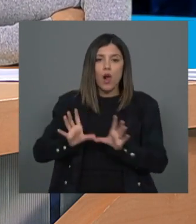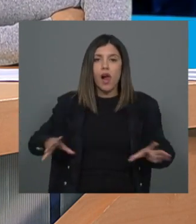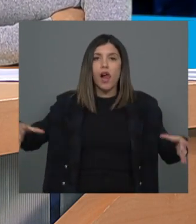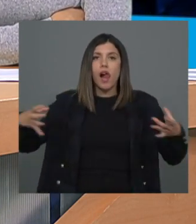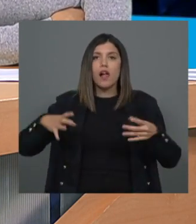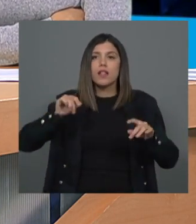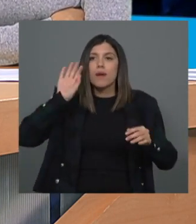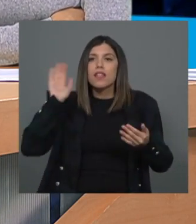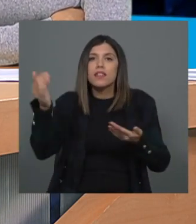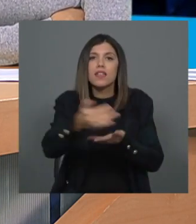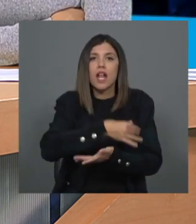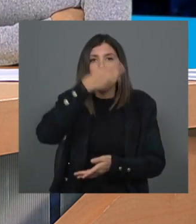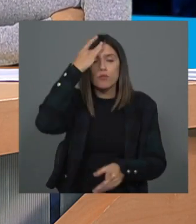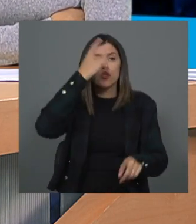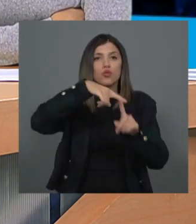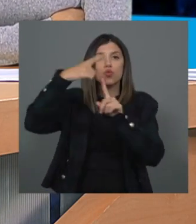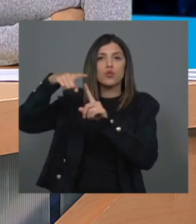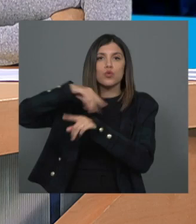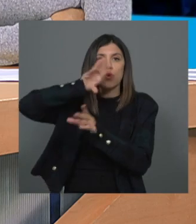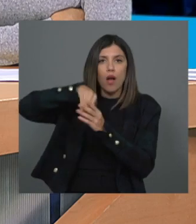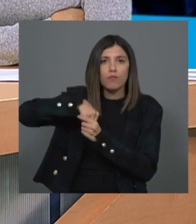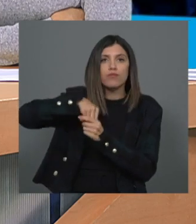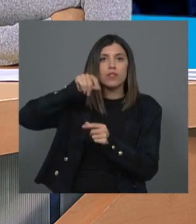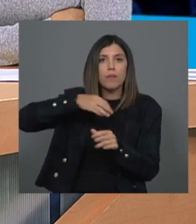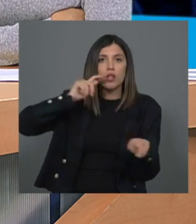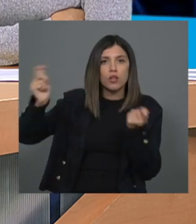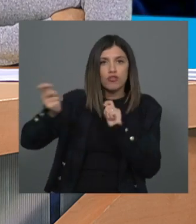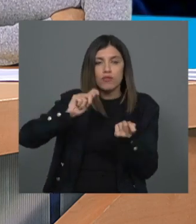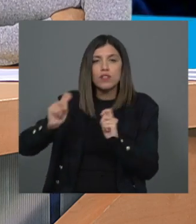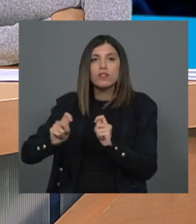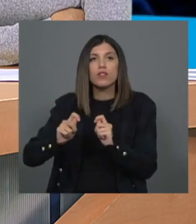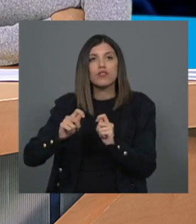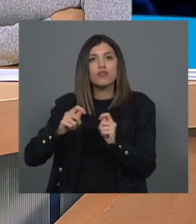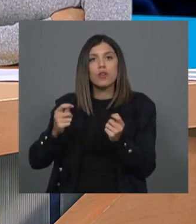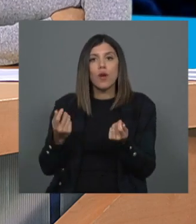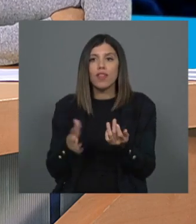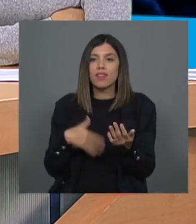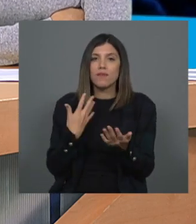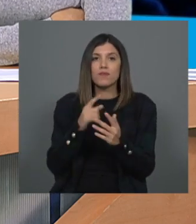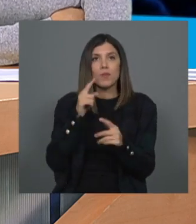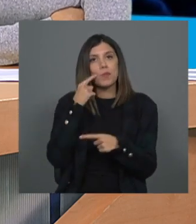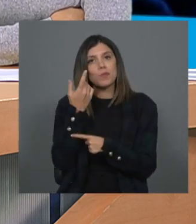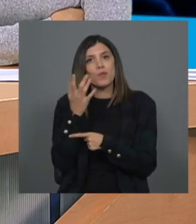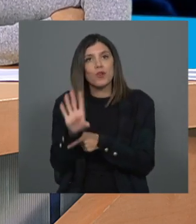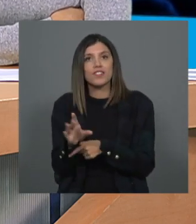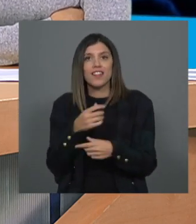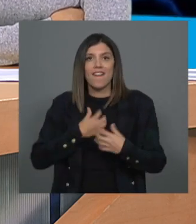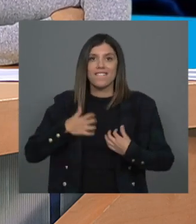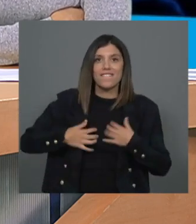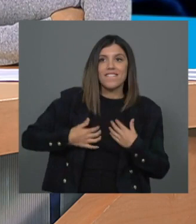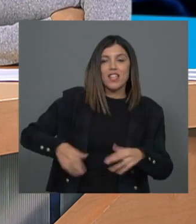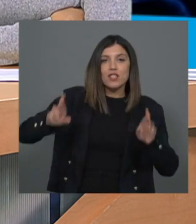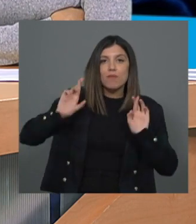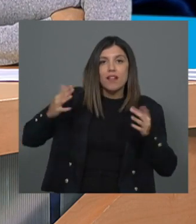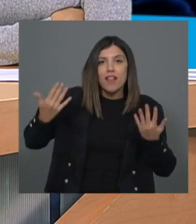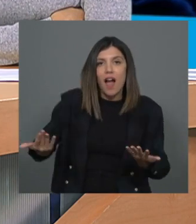individuais para além das reflexões dos grupos, tudo isto demonstra um grande entusiasmo e uma grande esperança de que